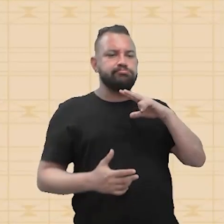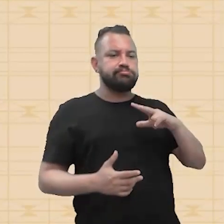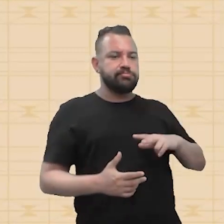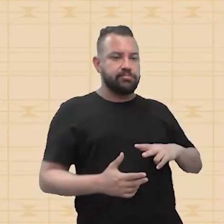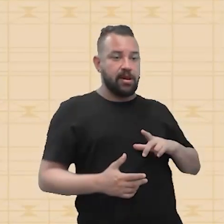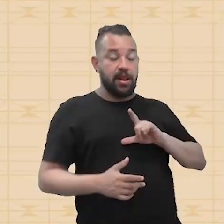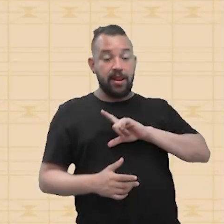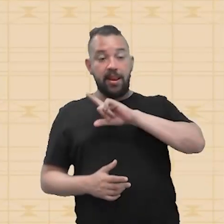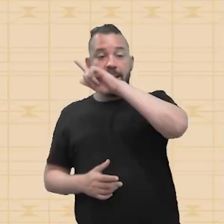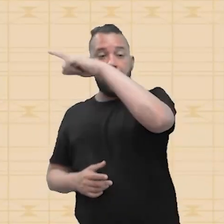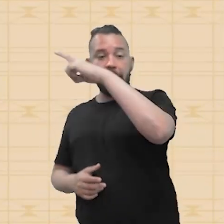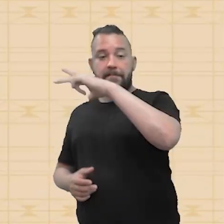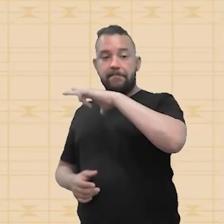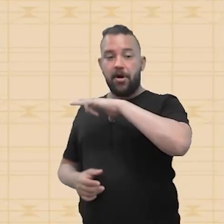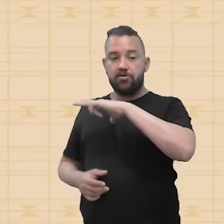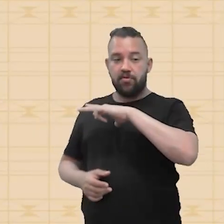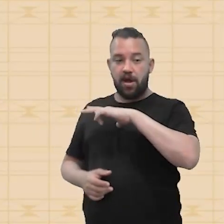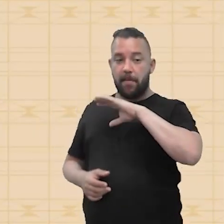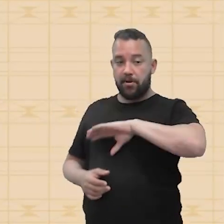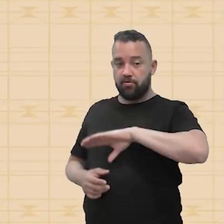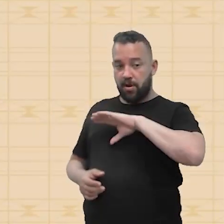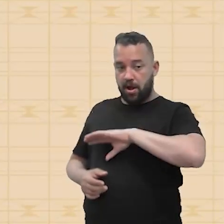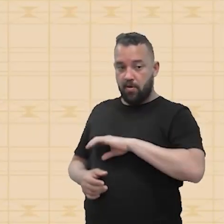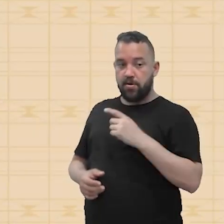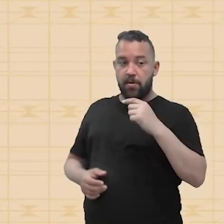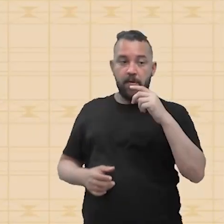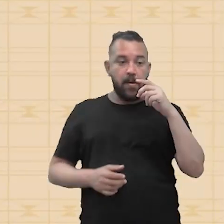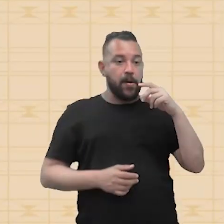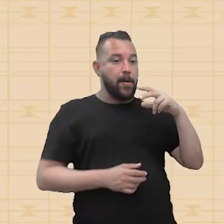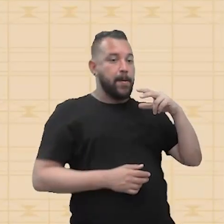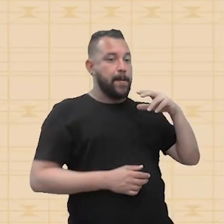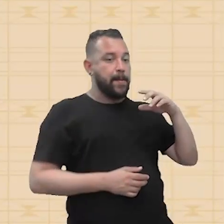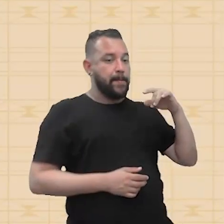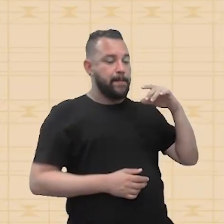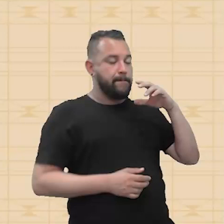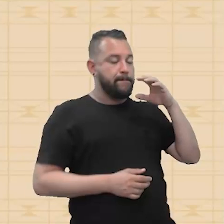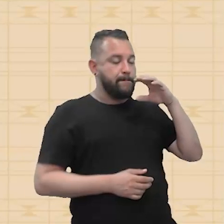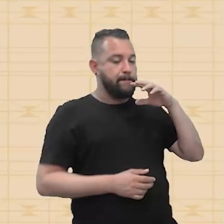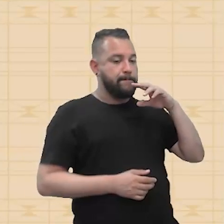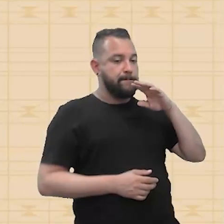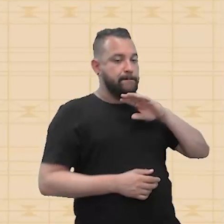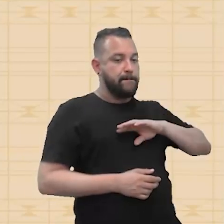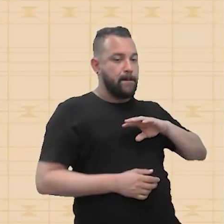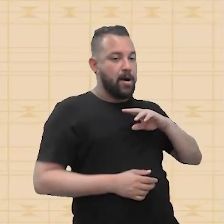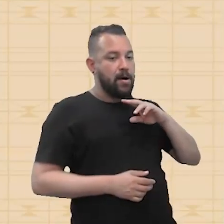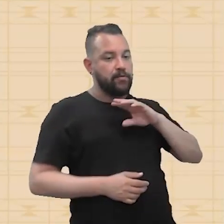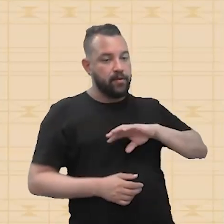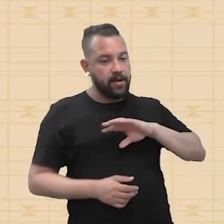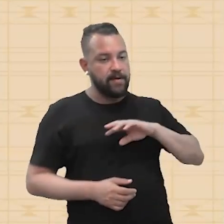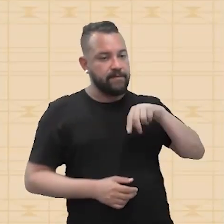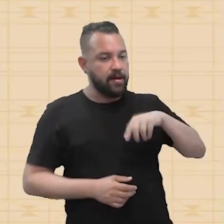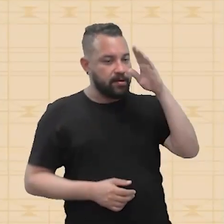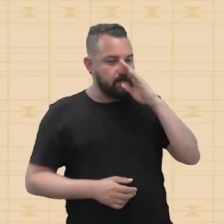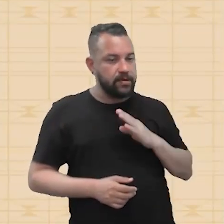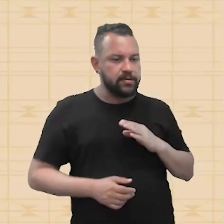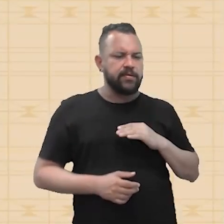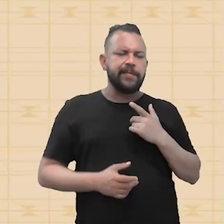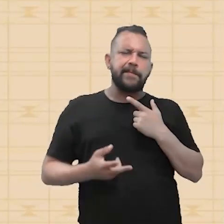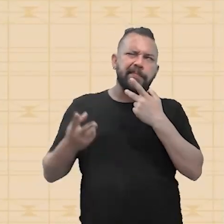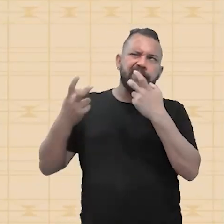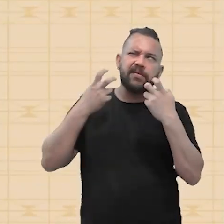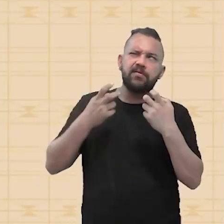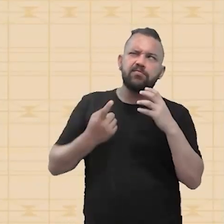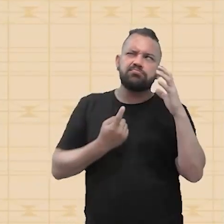em Portugal e o português falado no Brasil. É aquela mudança aqui, aquela